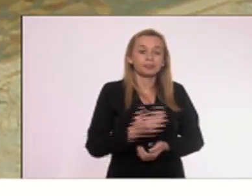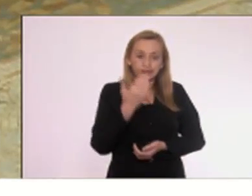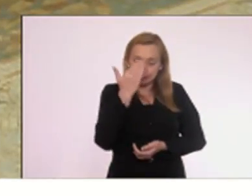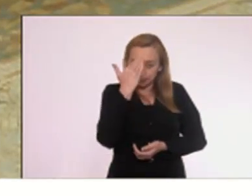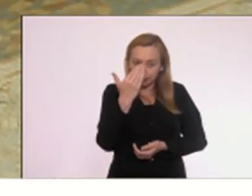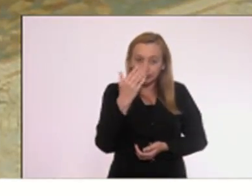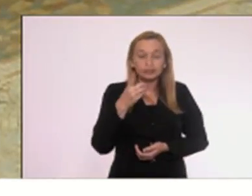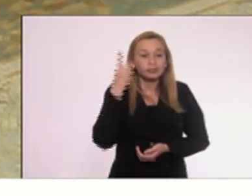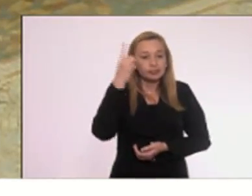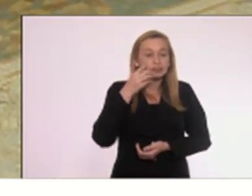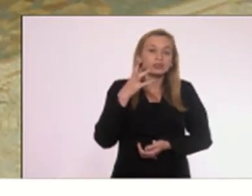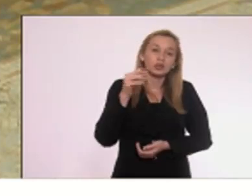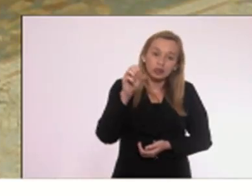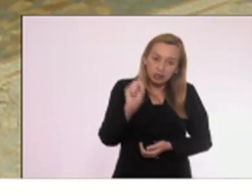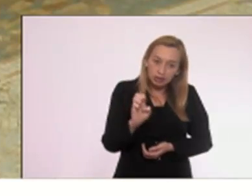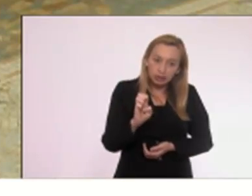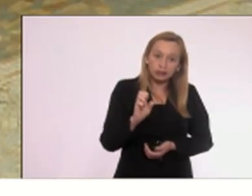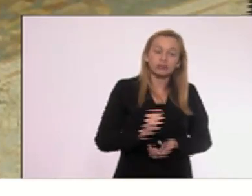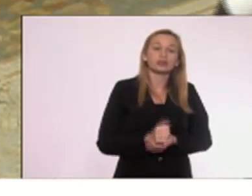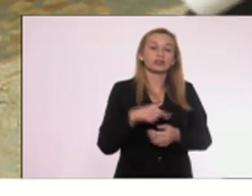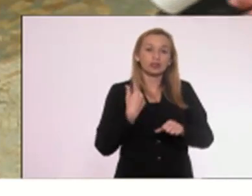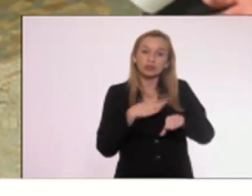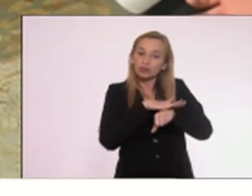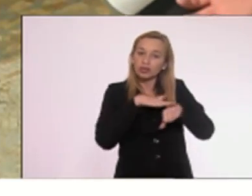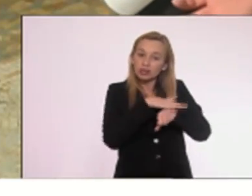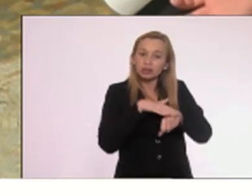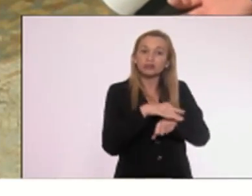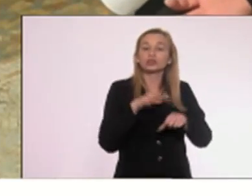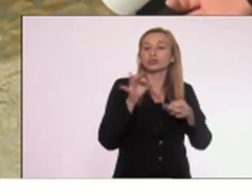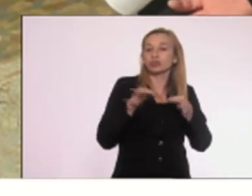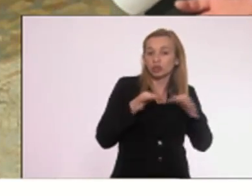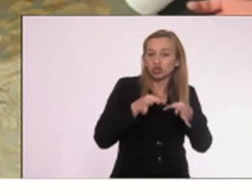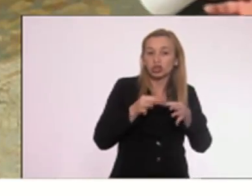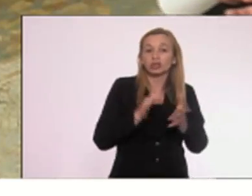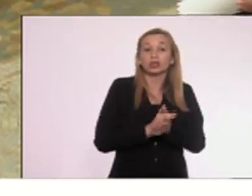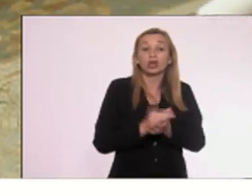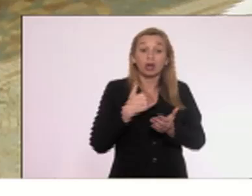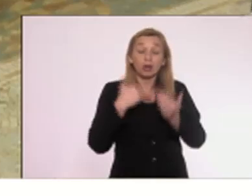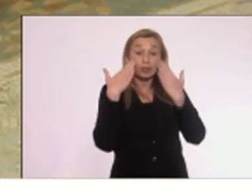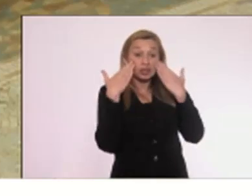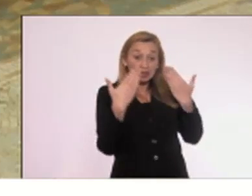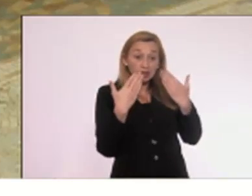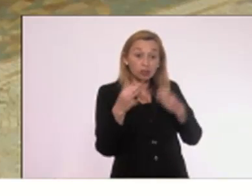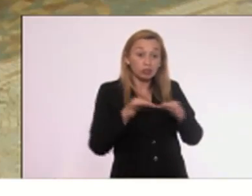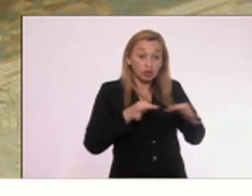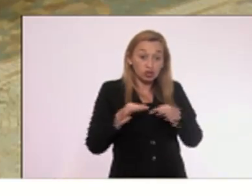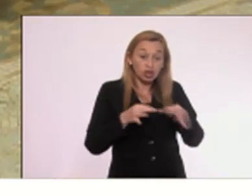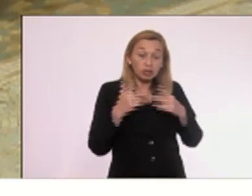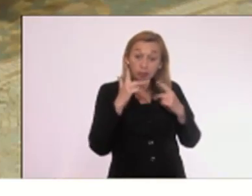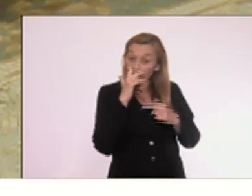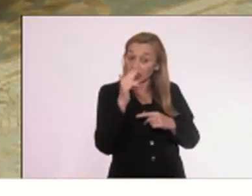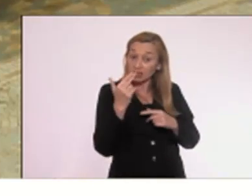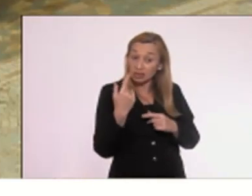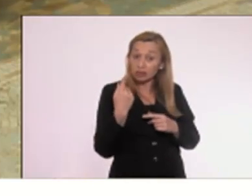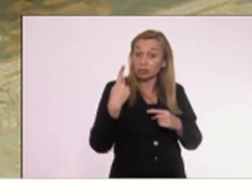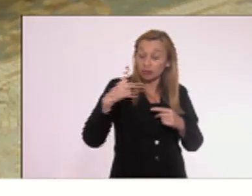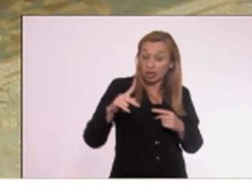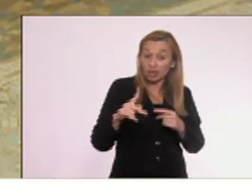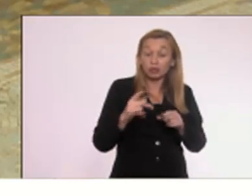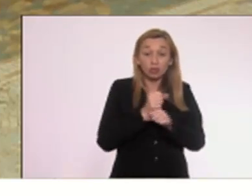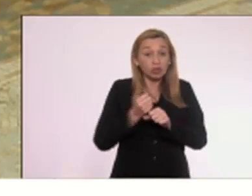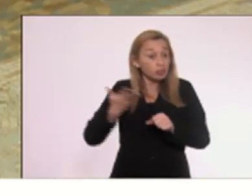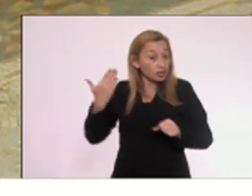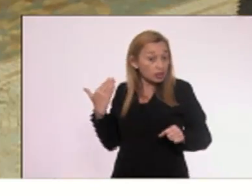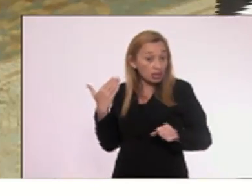a deputada Rosane Félix, a gente conversou sobre esse projeto. Eu apresentei um projeto bem parecido na legislatura